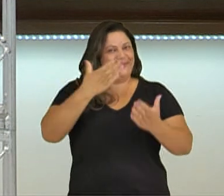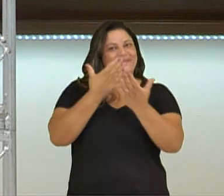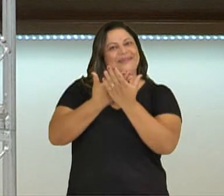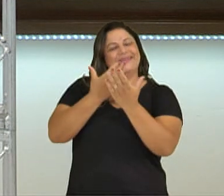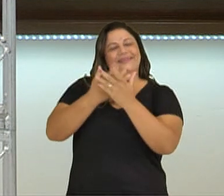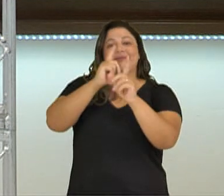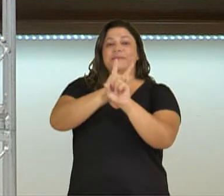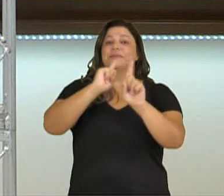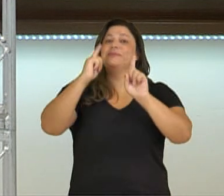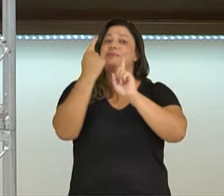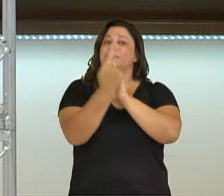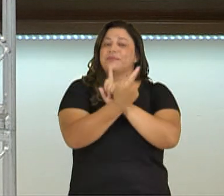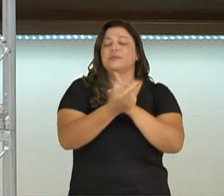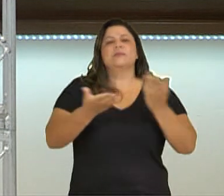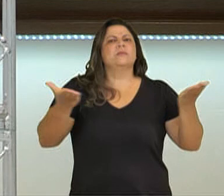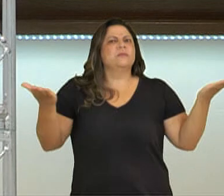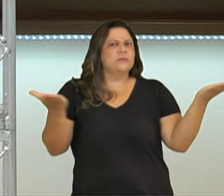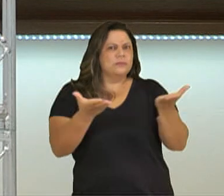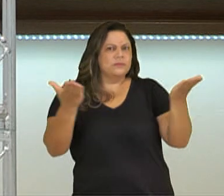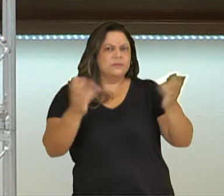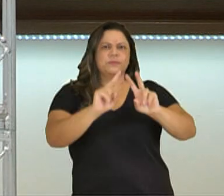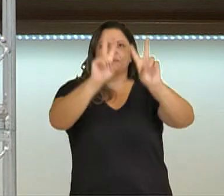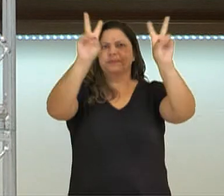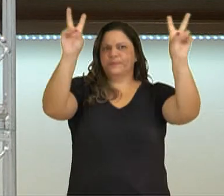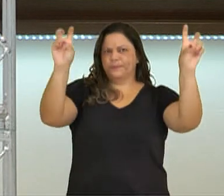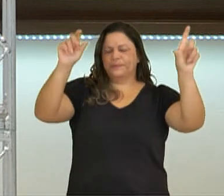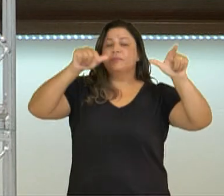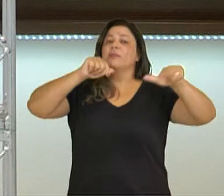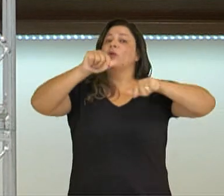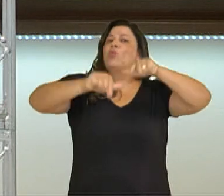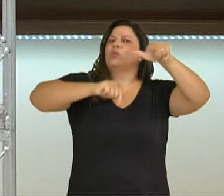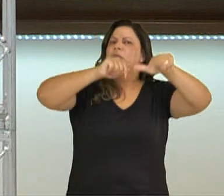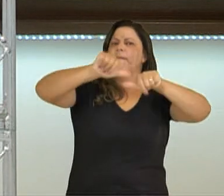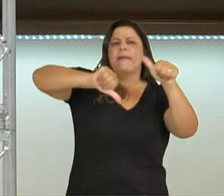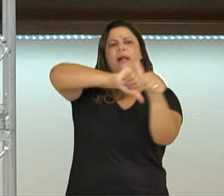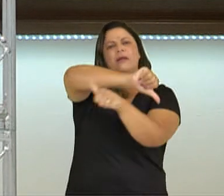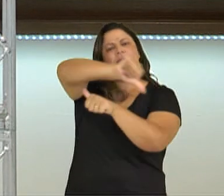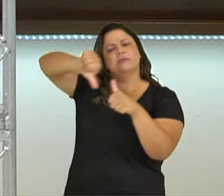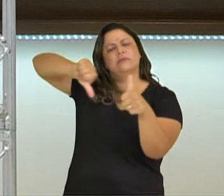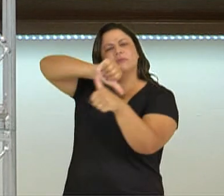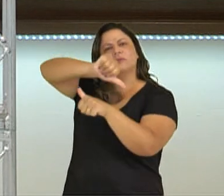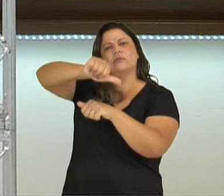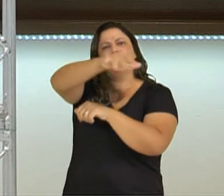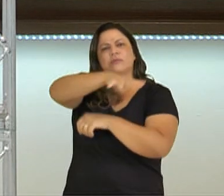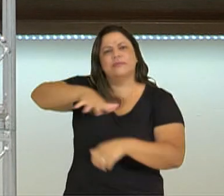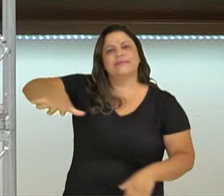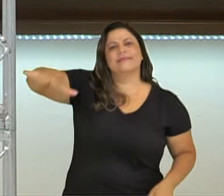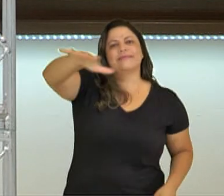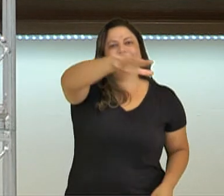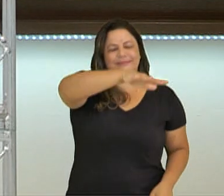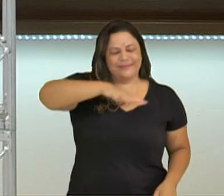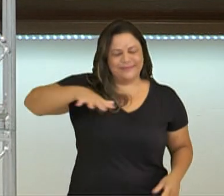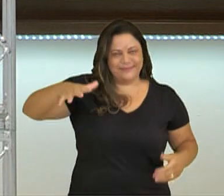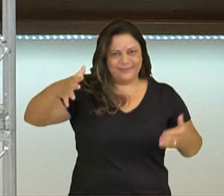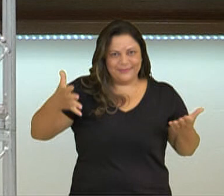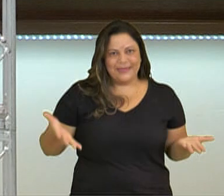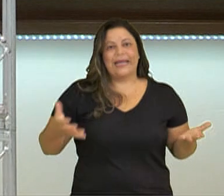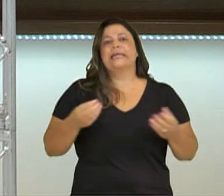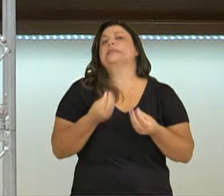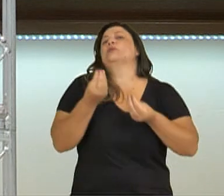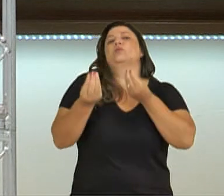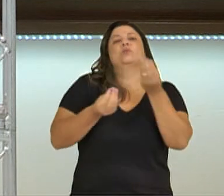Geografia e hoje a gente vai falar sobre o trabalho e as transformações do espaço geográfico. Então,